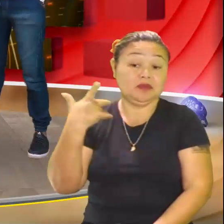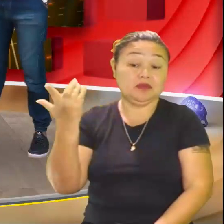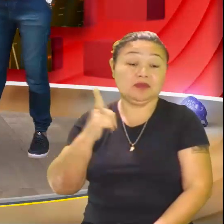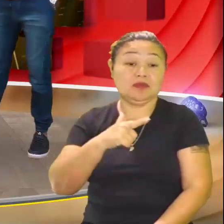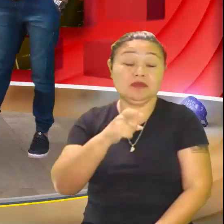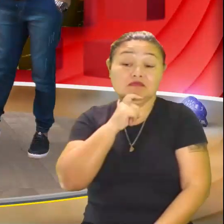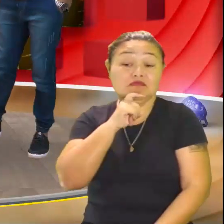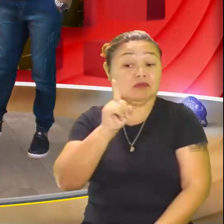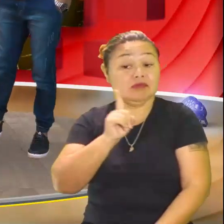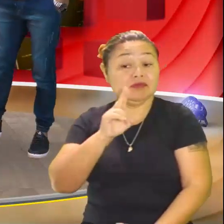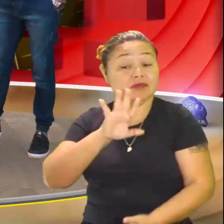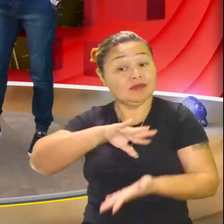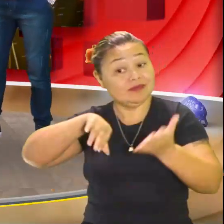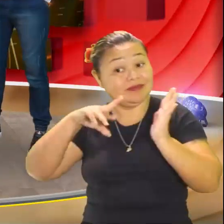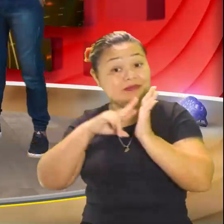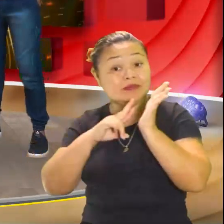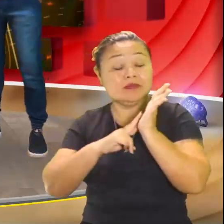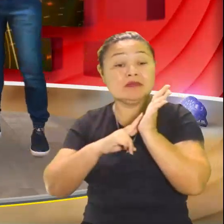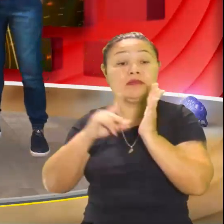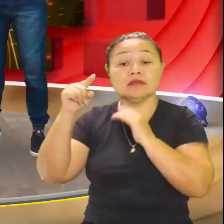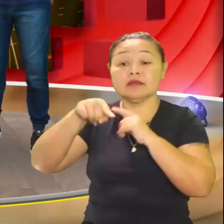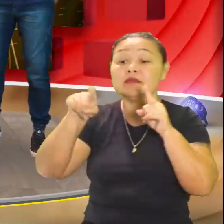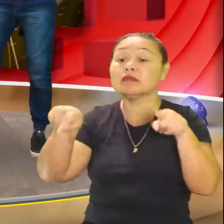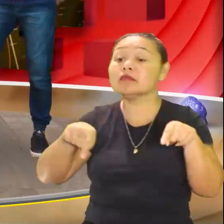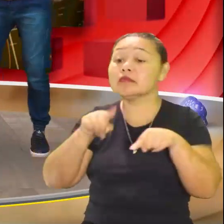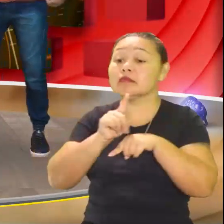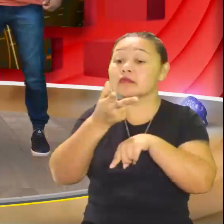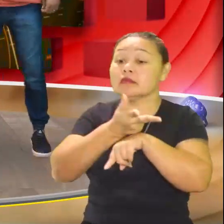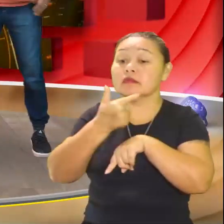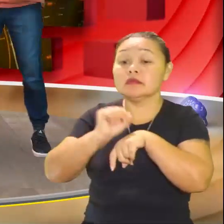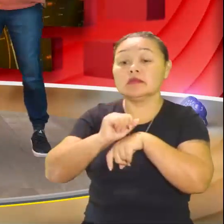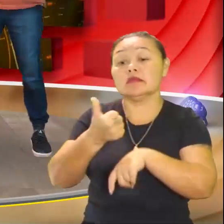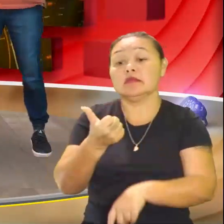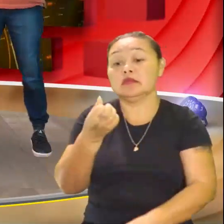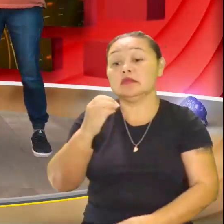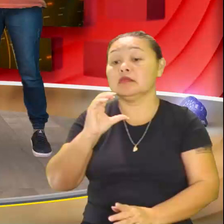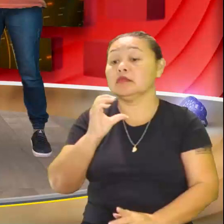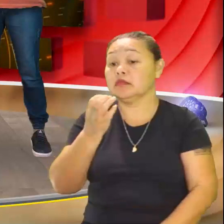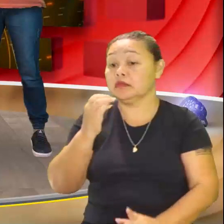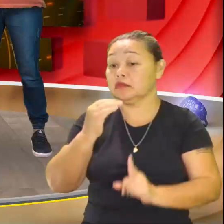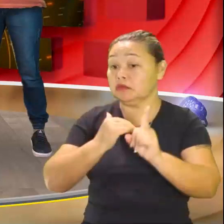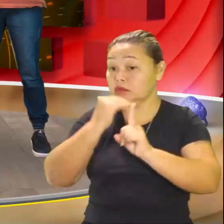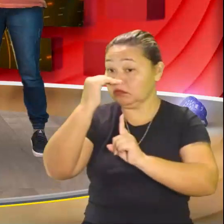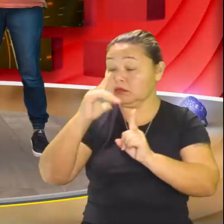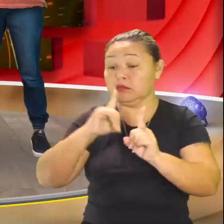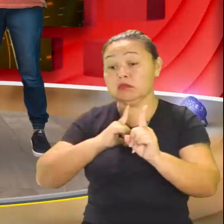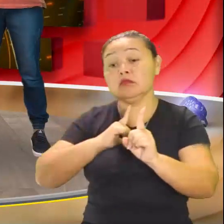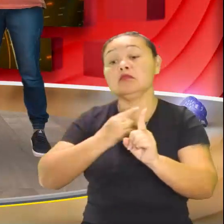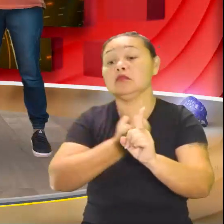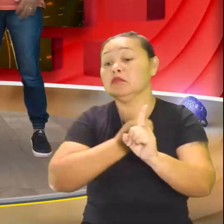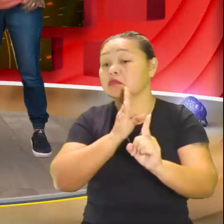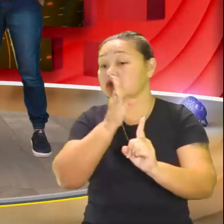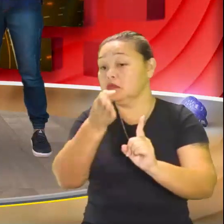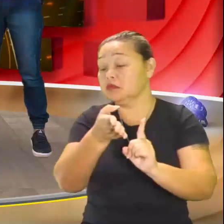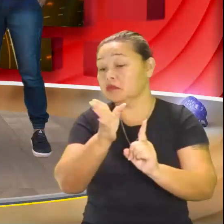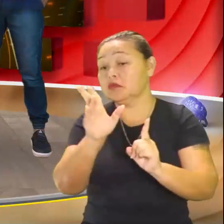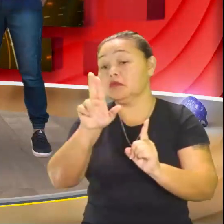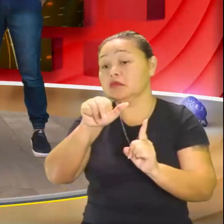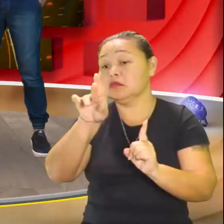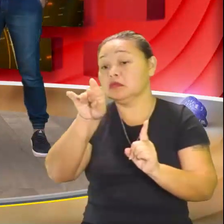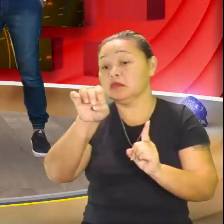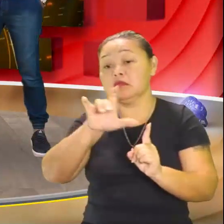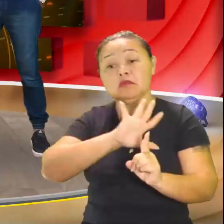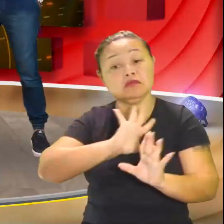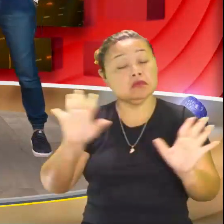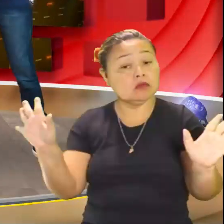É uma gaúcha que foge à regra aí. Então, aqui no estúdio, a temperatura 16 graus Celsius. Acabou. Valor absoluto e a sua